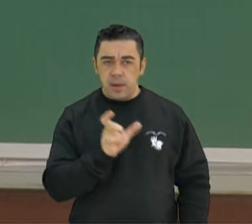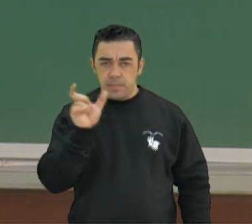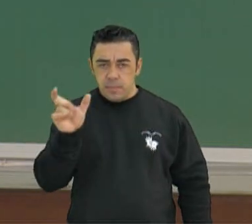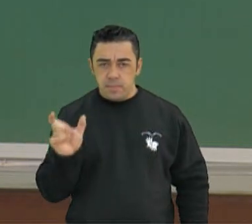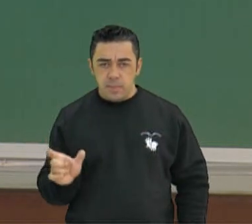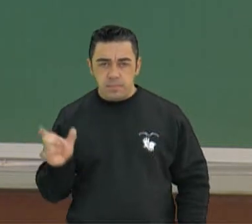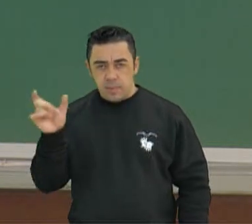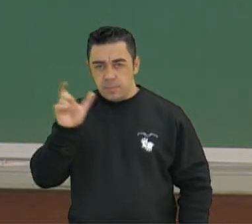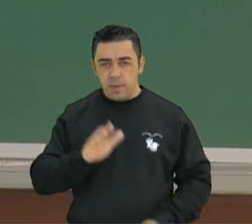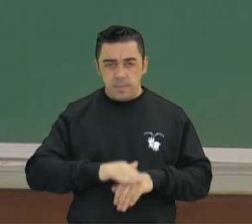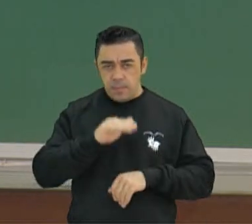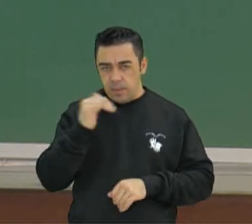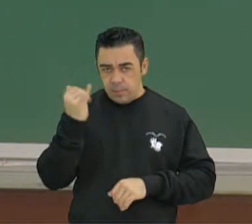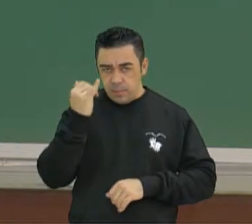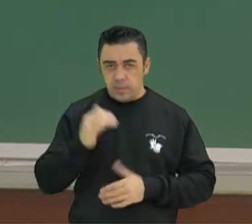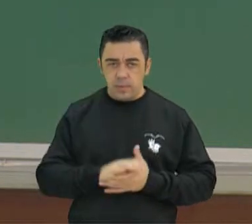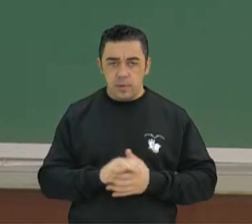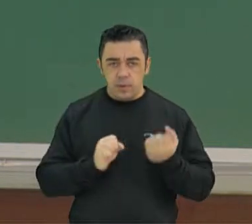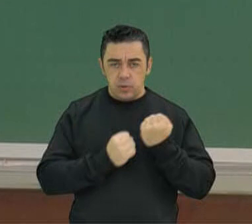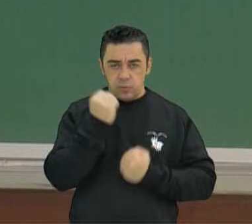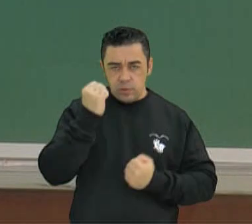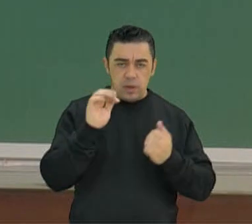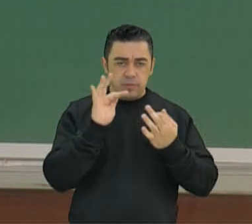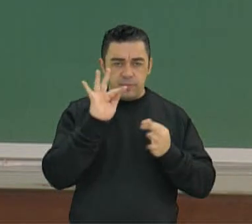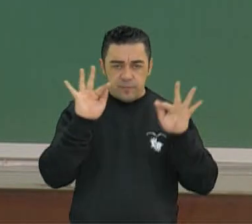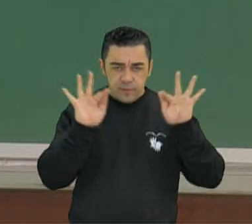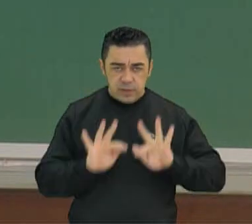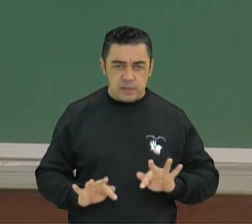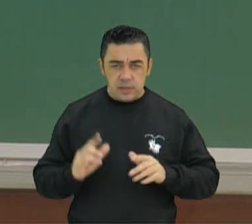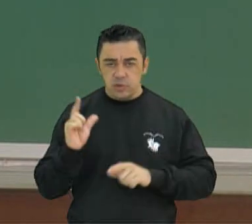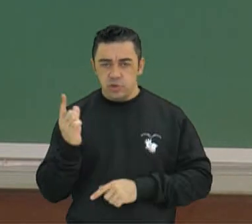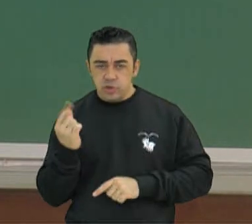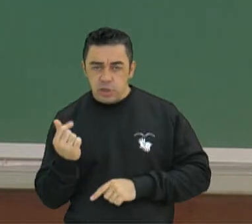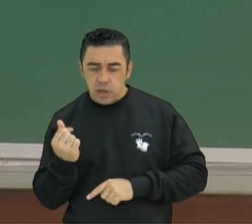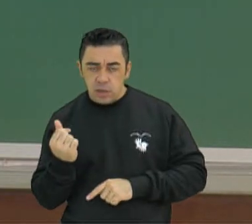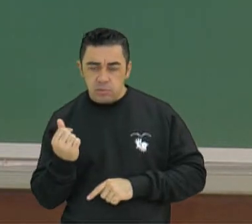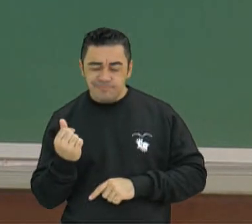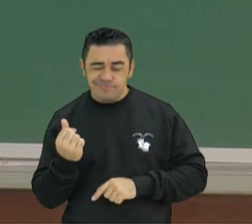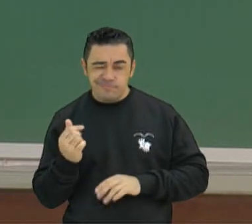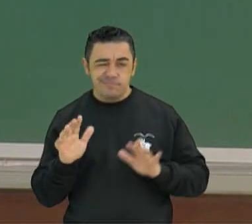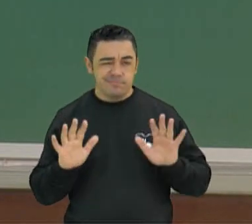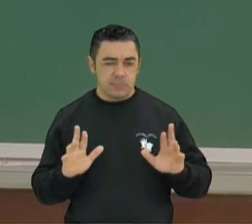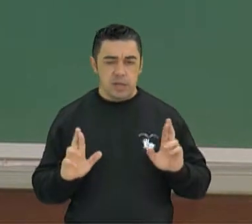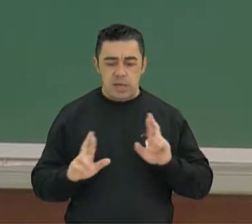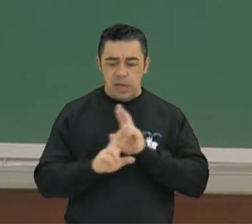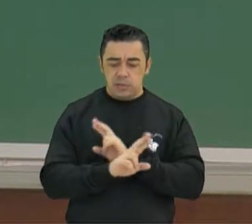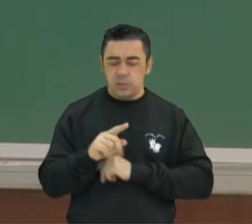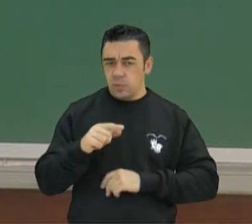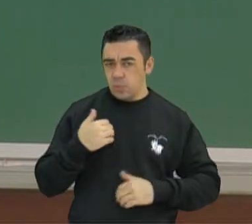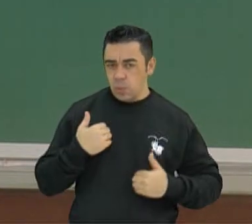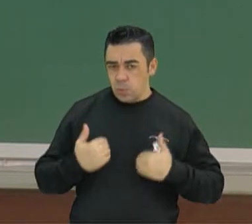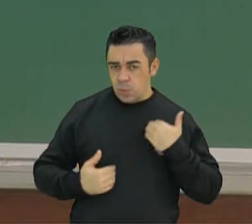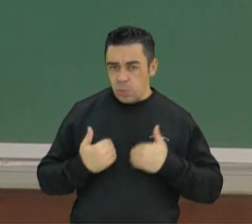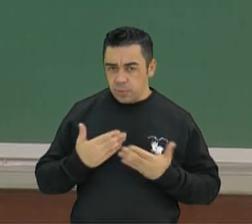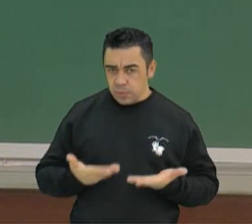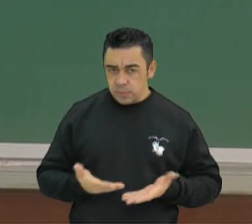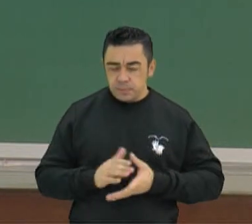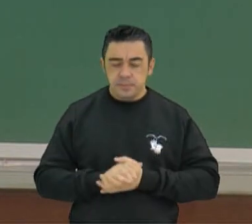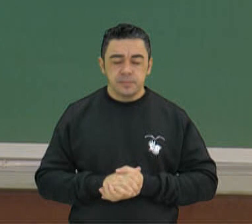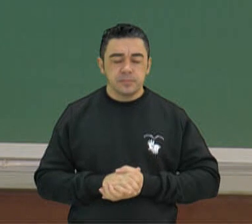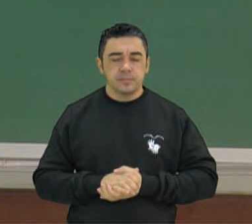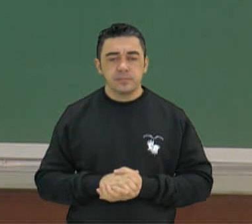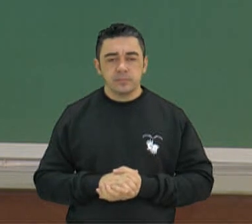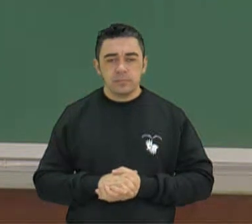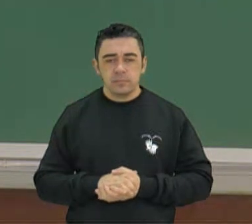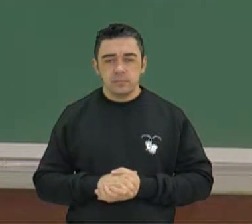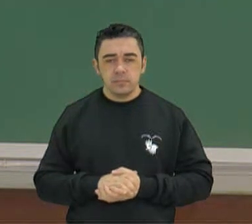importantes. Então, o sucesso, a felicidade, o dinheiro, muitas vezes estão associados a essa indústria da beleza